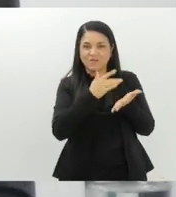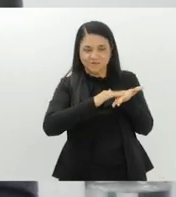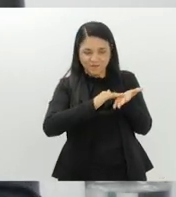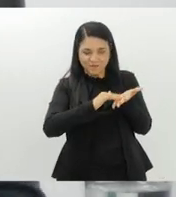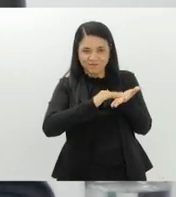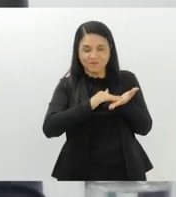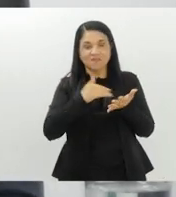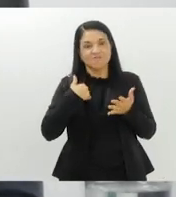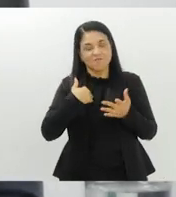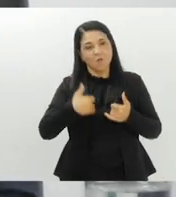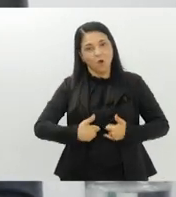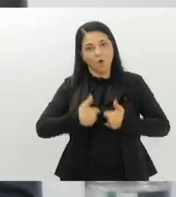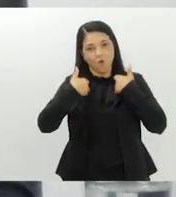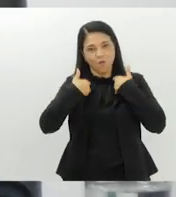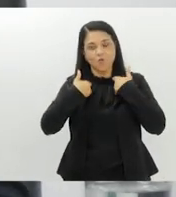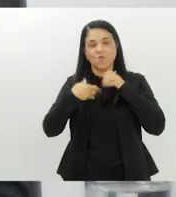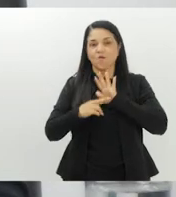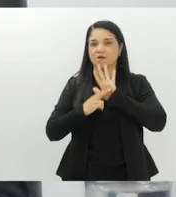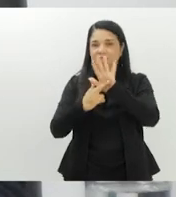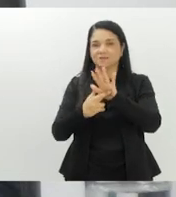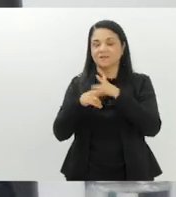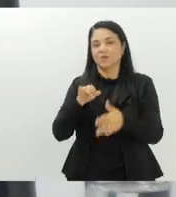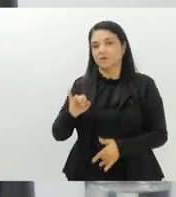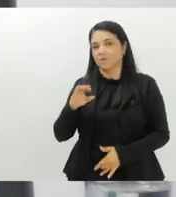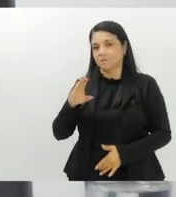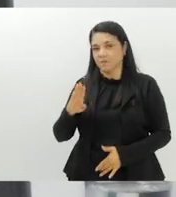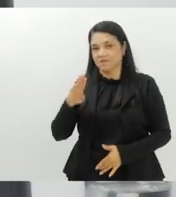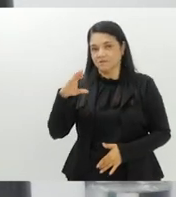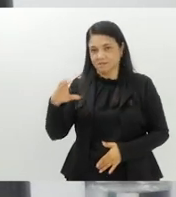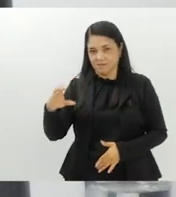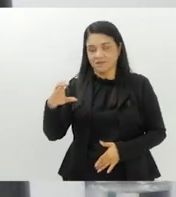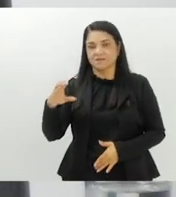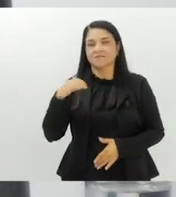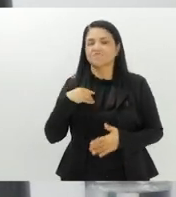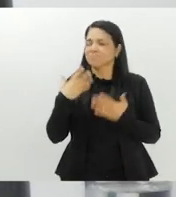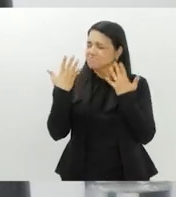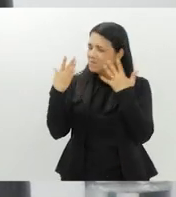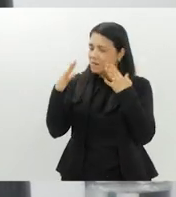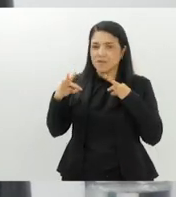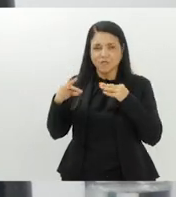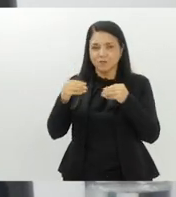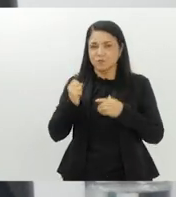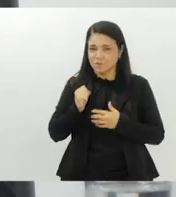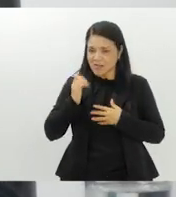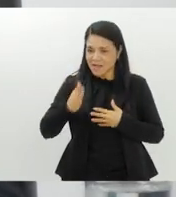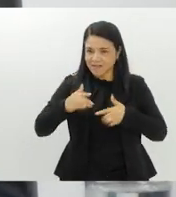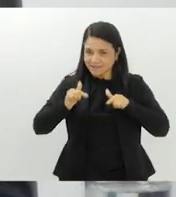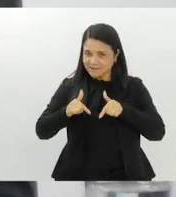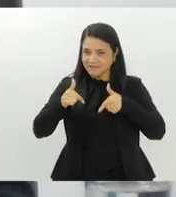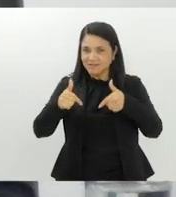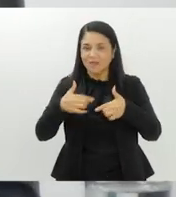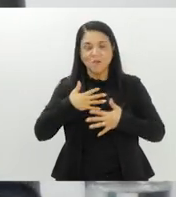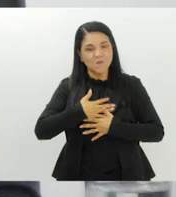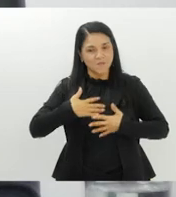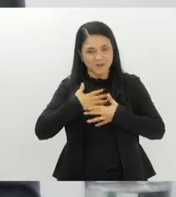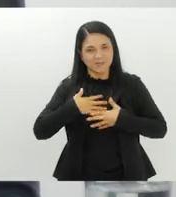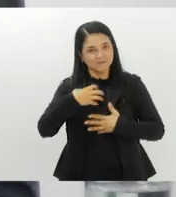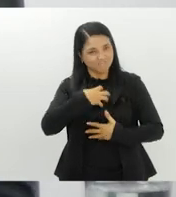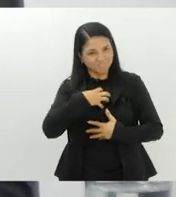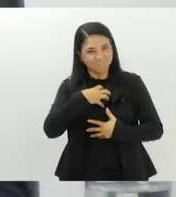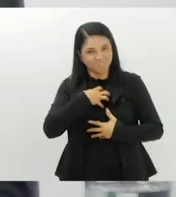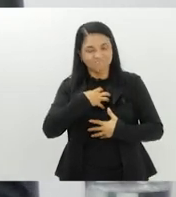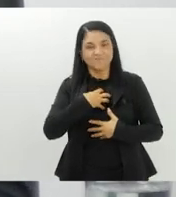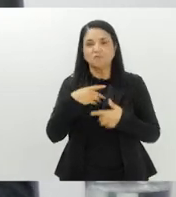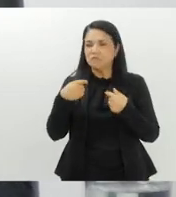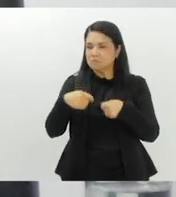honrada em estar representando o Instituto Benjamin Constant. Parabéns a todos pela atitude, é um prazer estar aqui. Né, e que o que